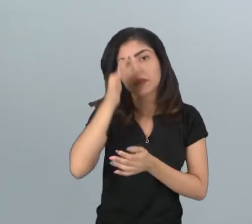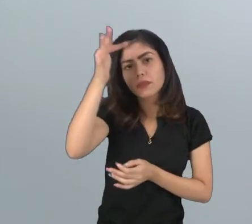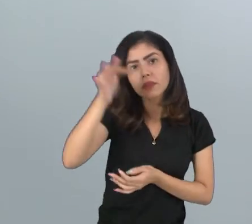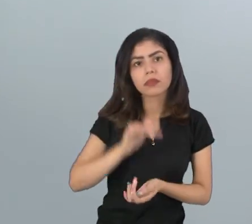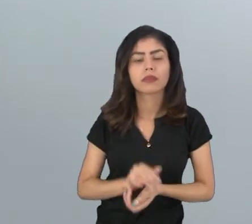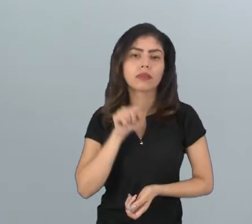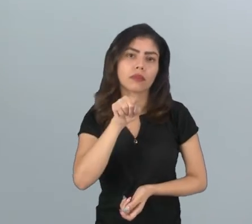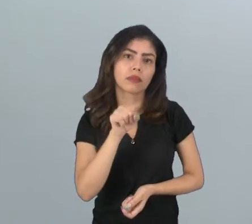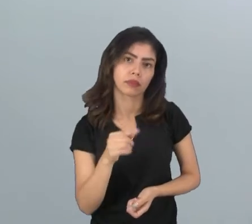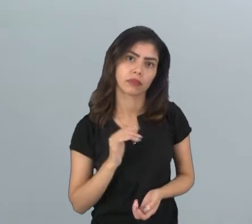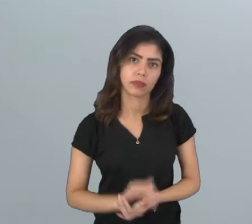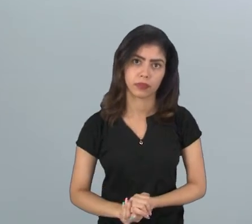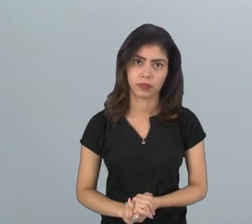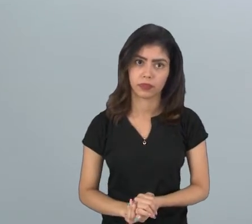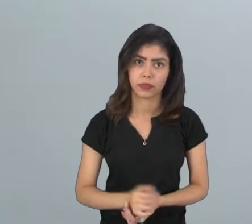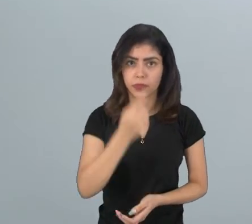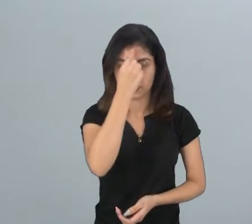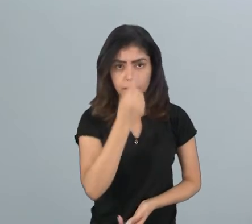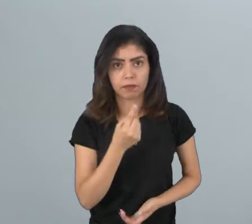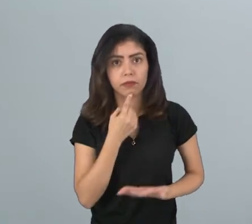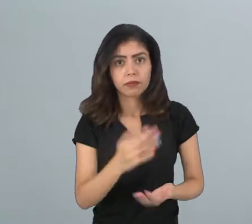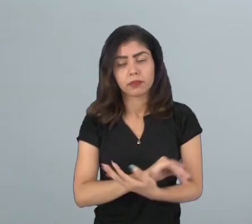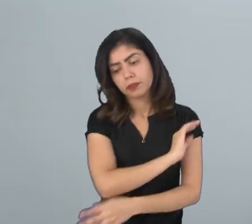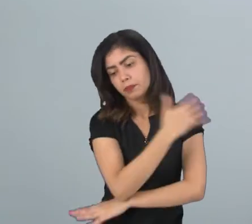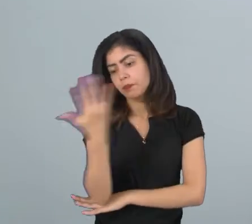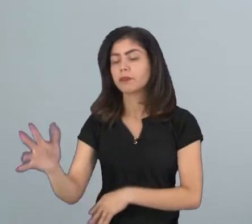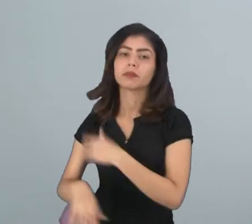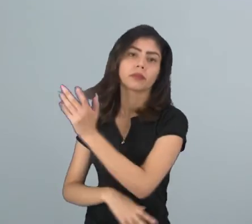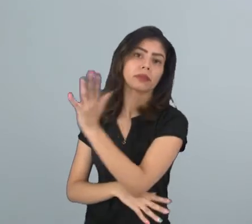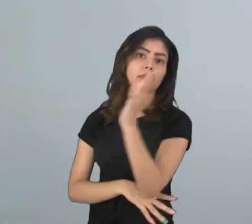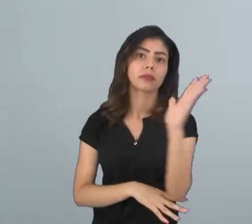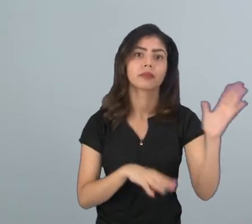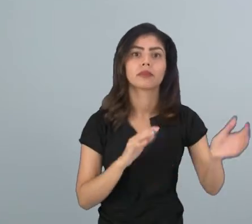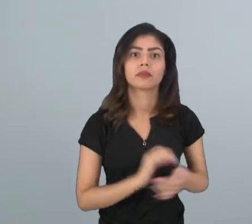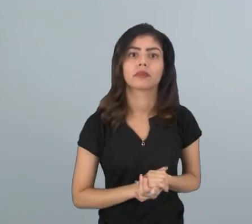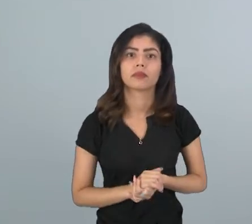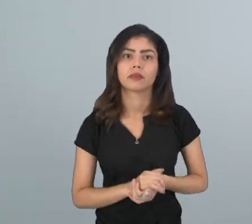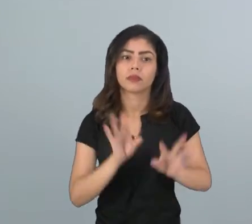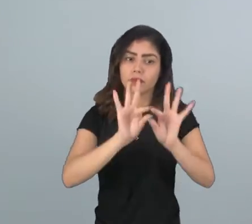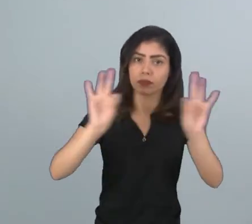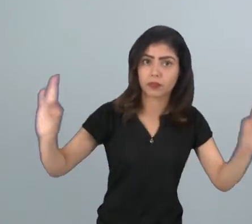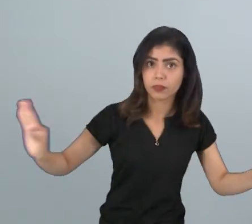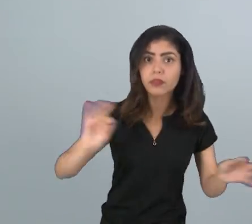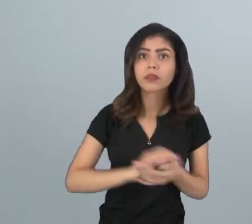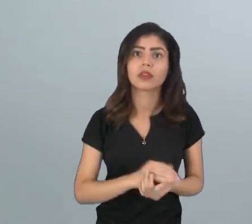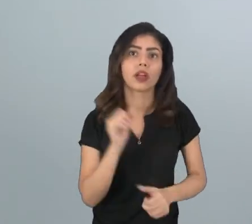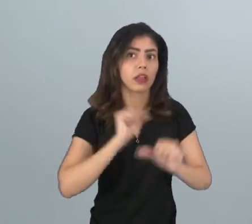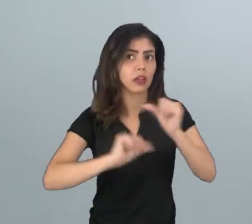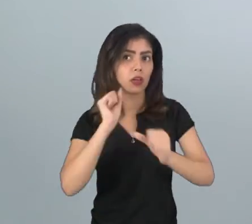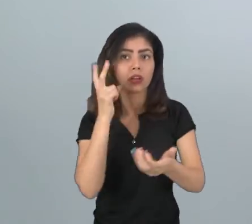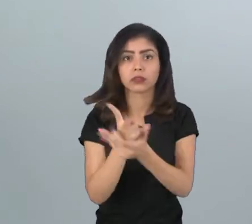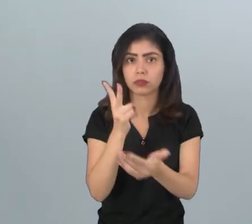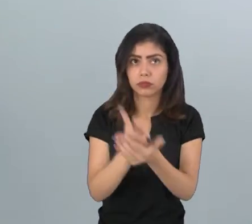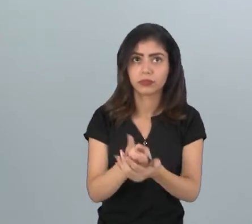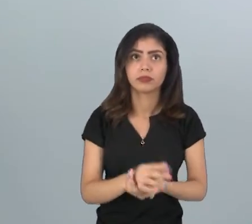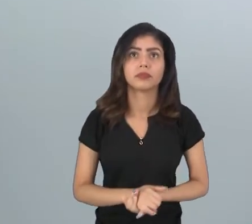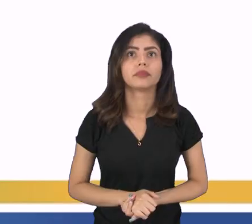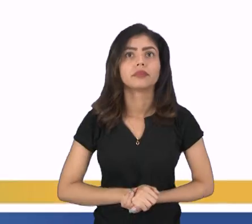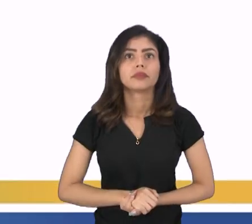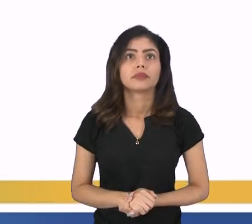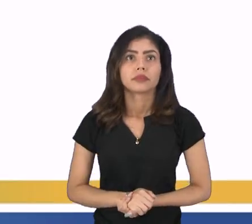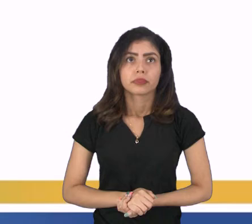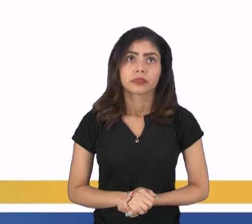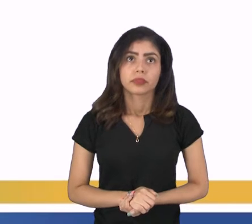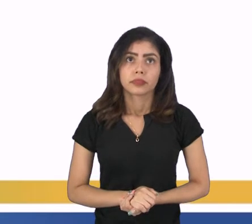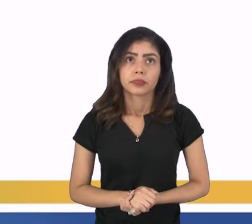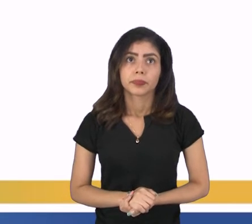futuro essa questão da imagem, da paisagem, passando por uma linha temporal, ela muda totalmente. E